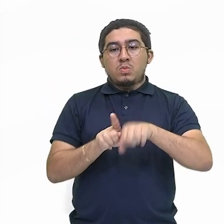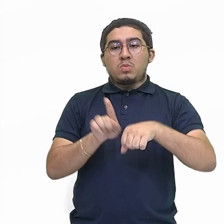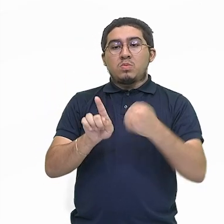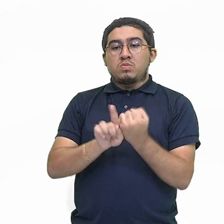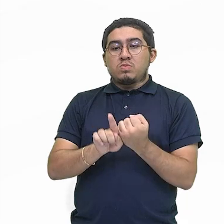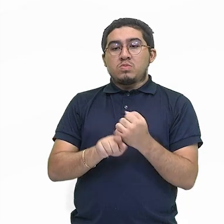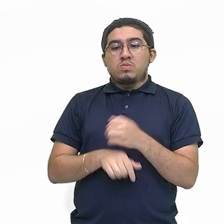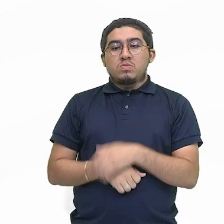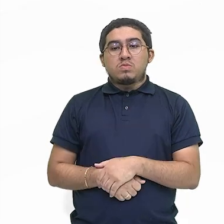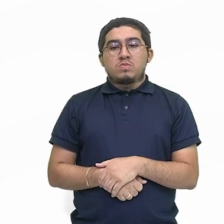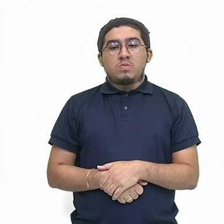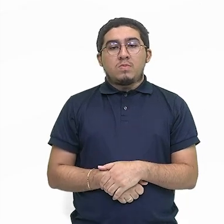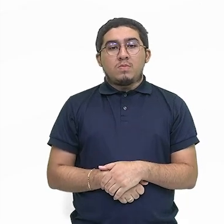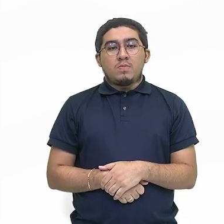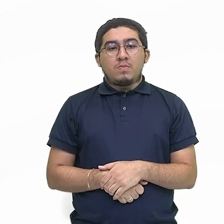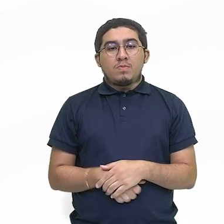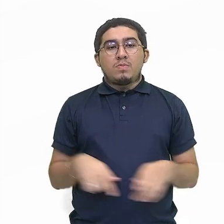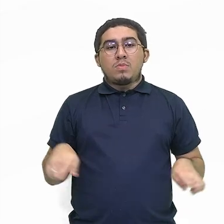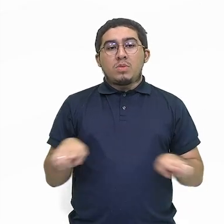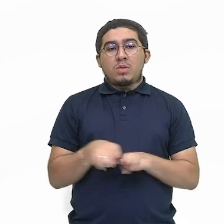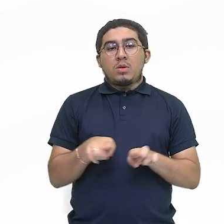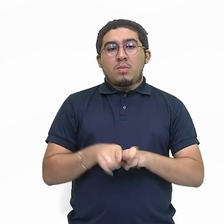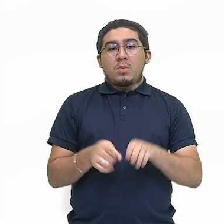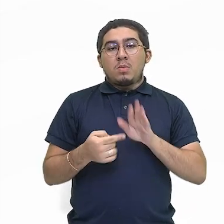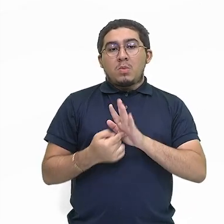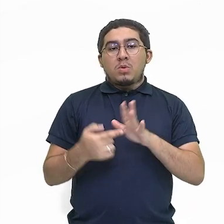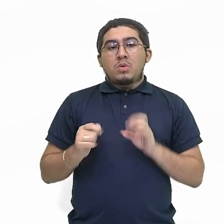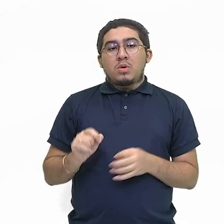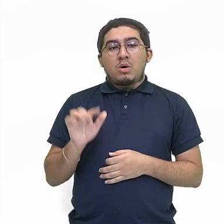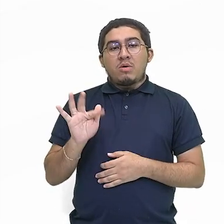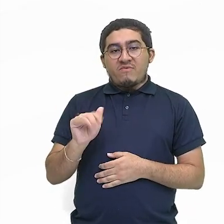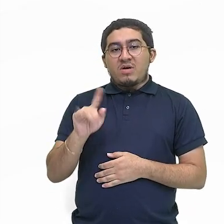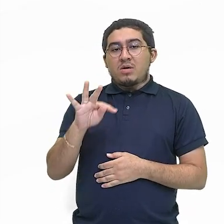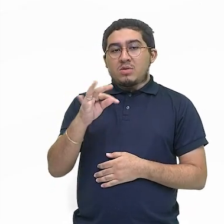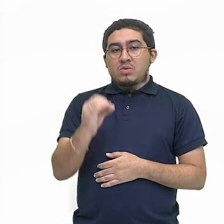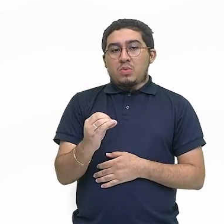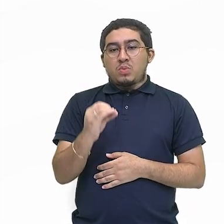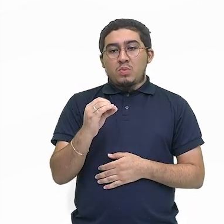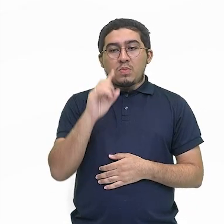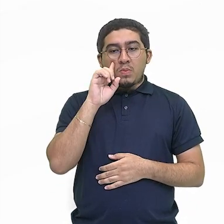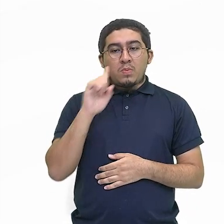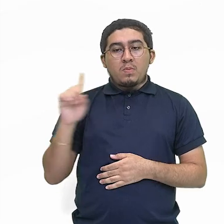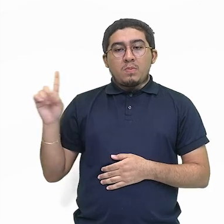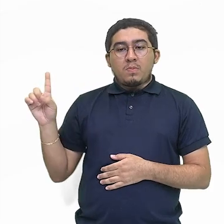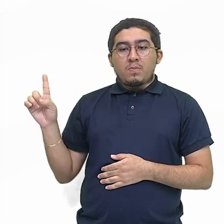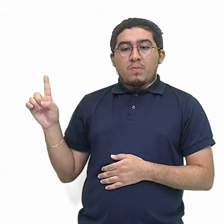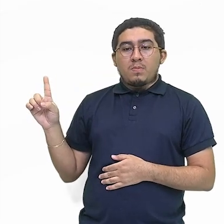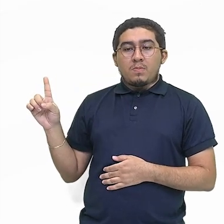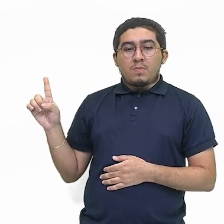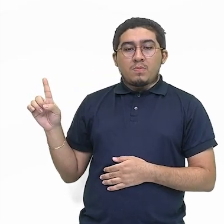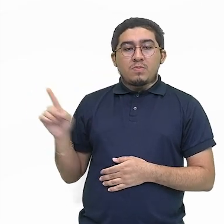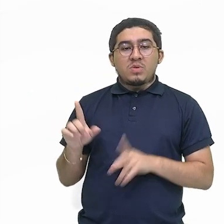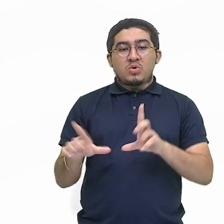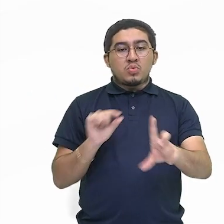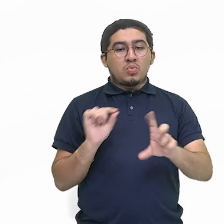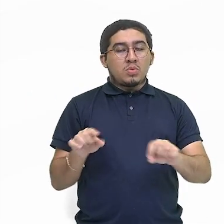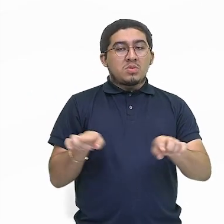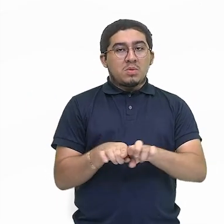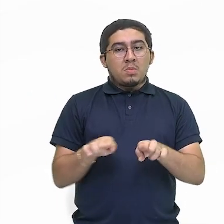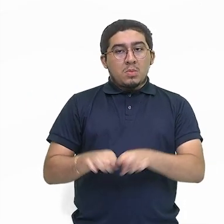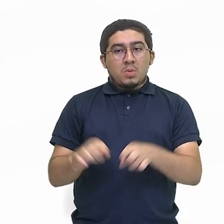sociedade. Então, ele vai trazer aí os fatos sociais, né, escolher e eleger o